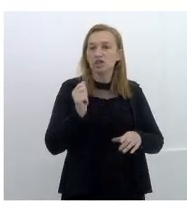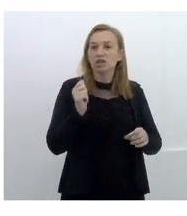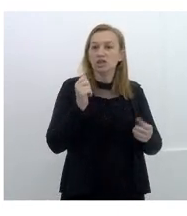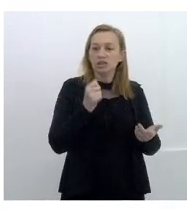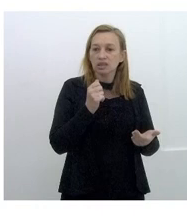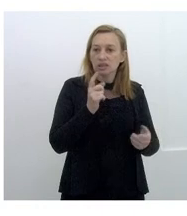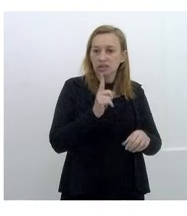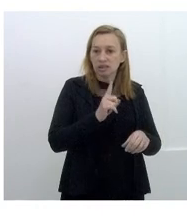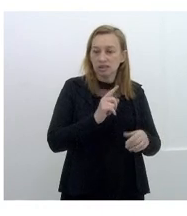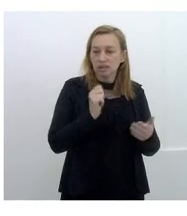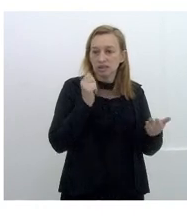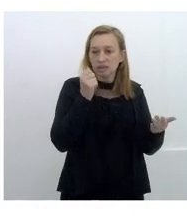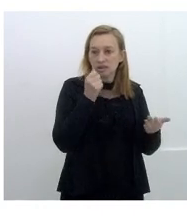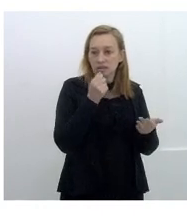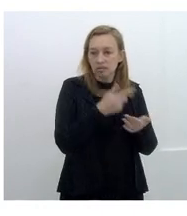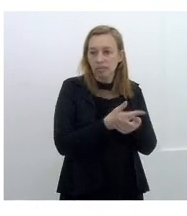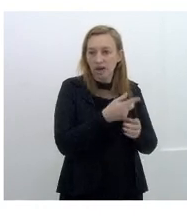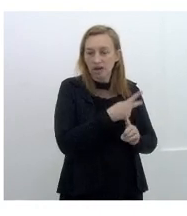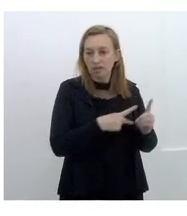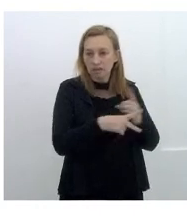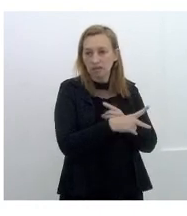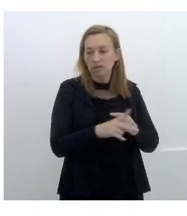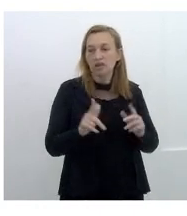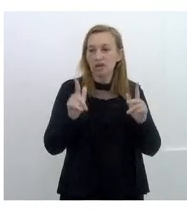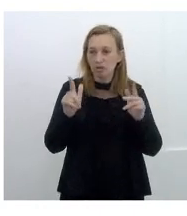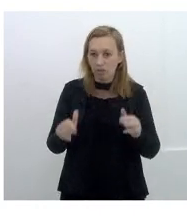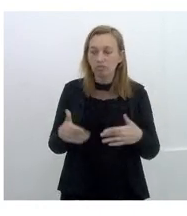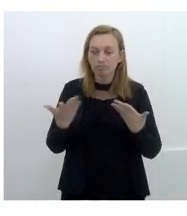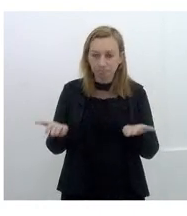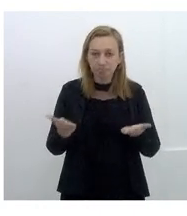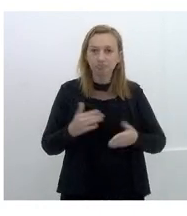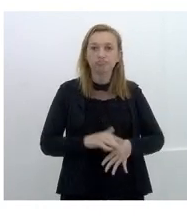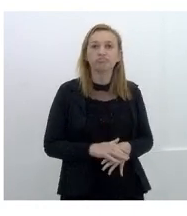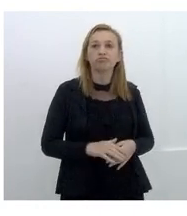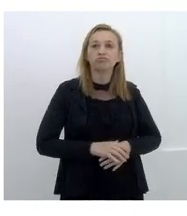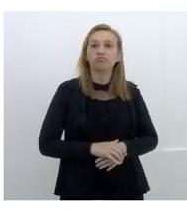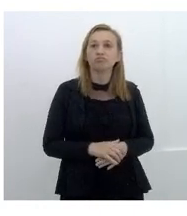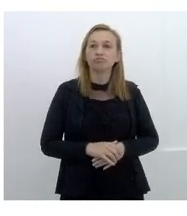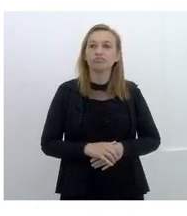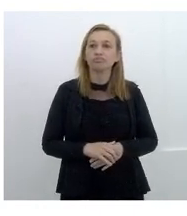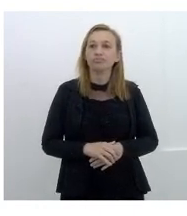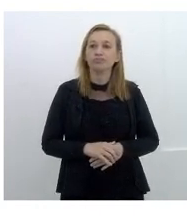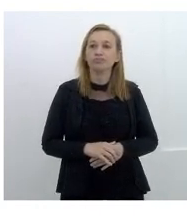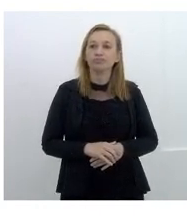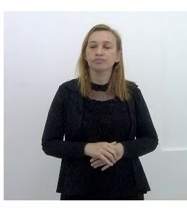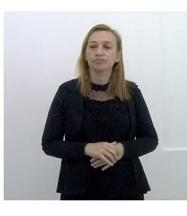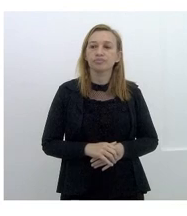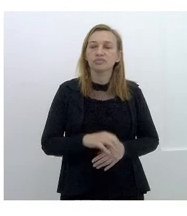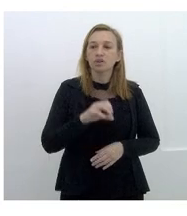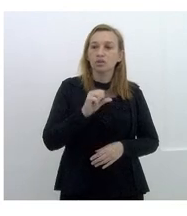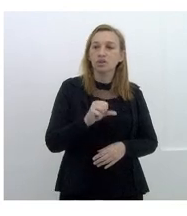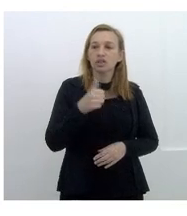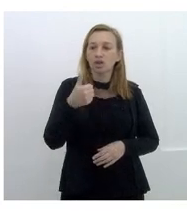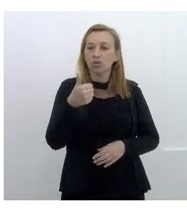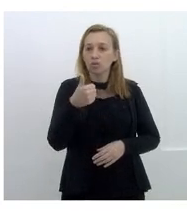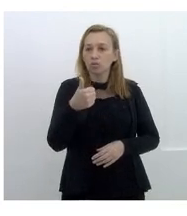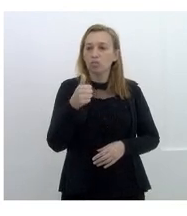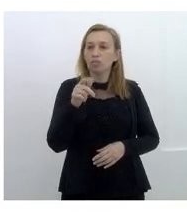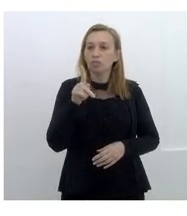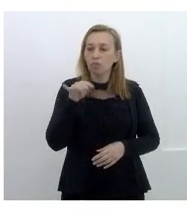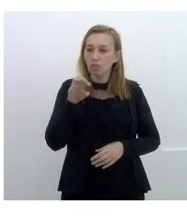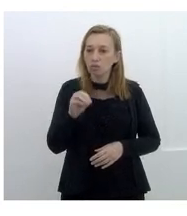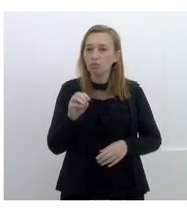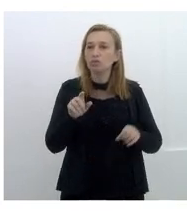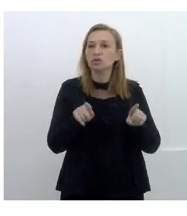contribuição EA lógica é a mesmo então a gente vai ter ali 81 1.82